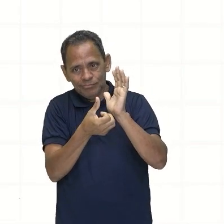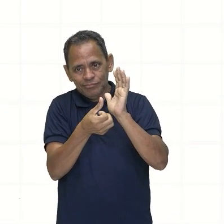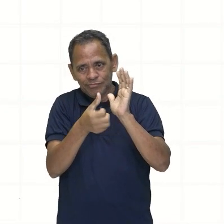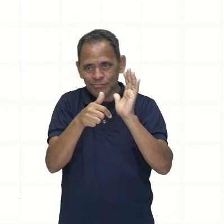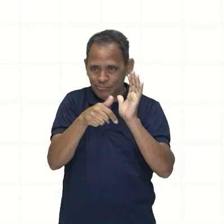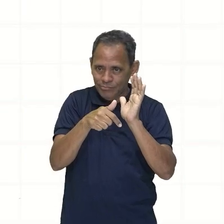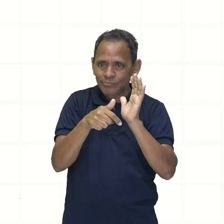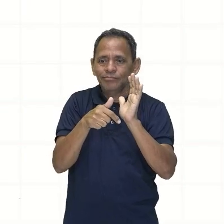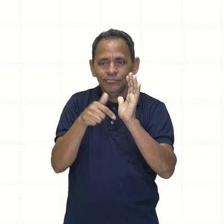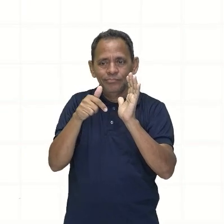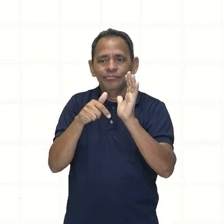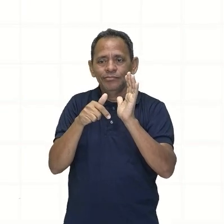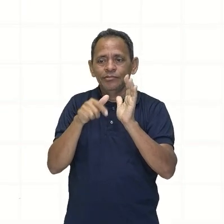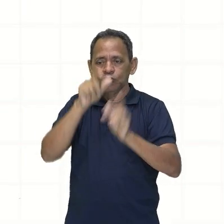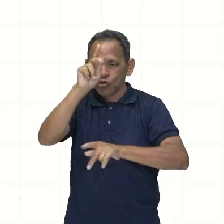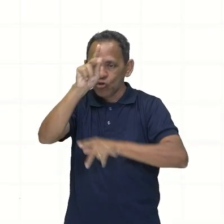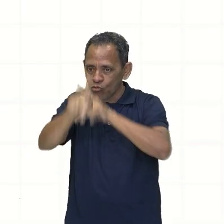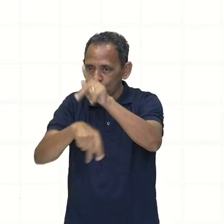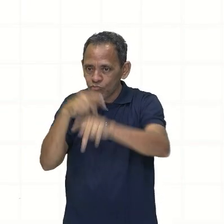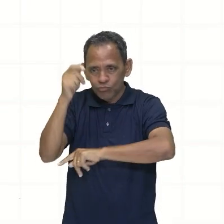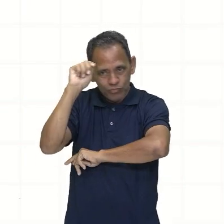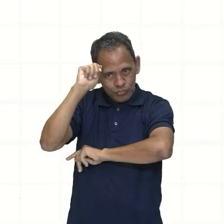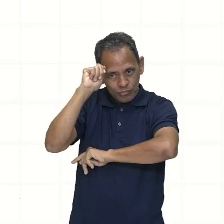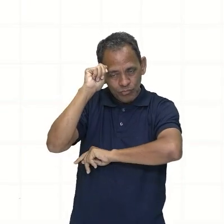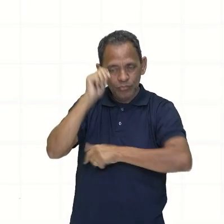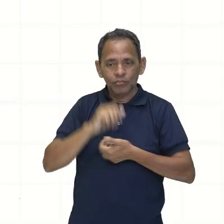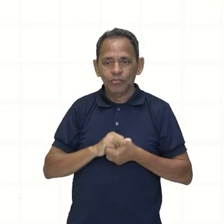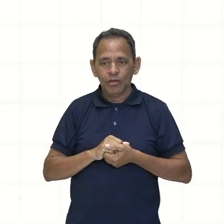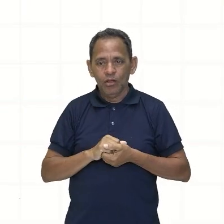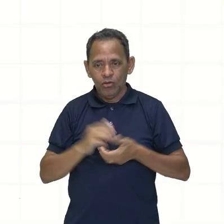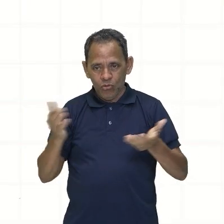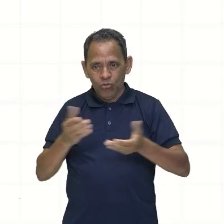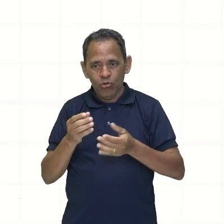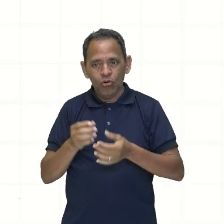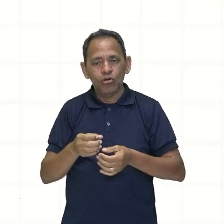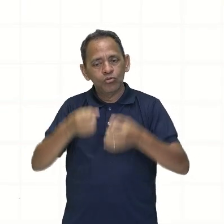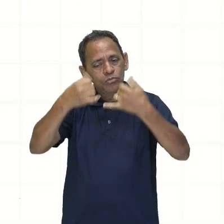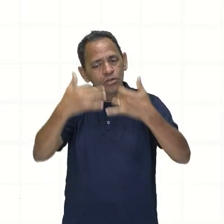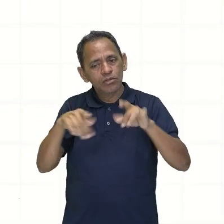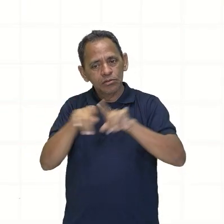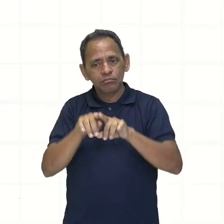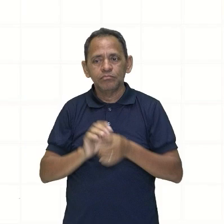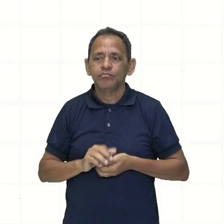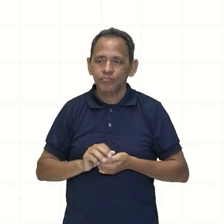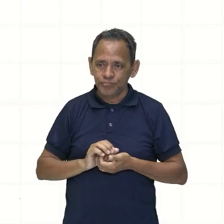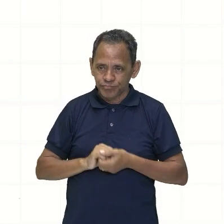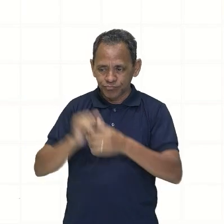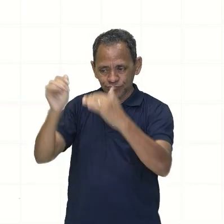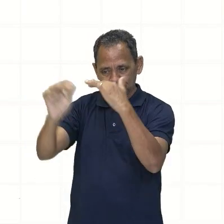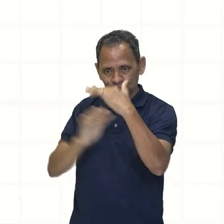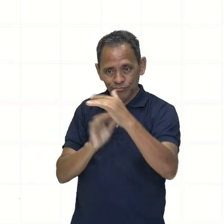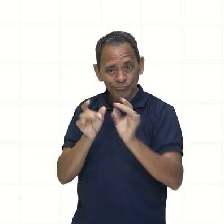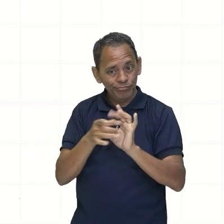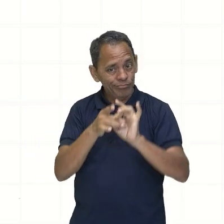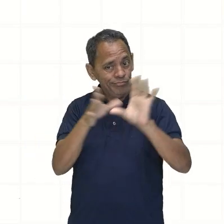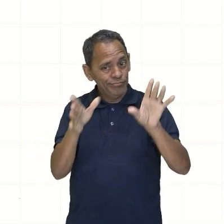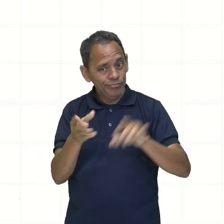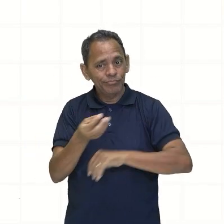os africanos, tá bom? Aqui nós estamos falando da imigração livre, né? Quando nós falamos de melhores condições de